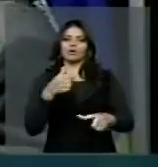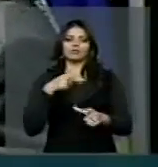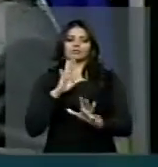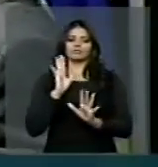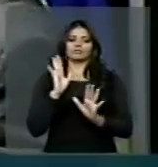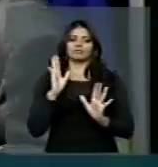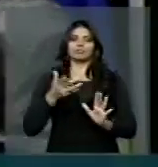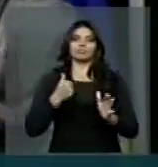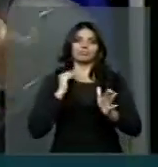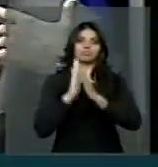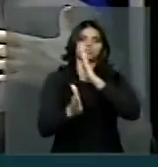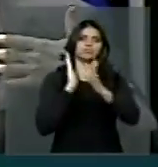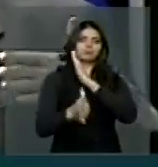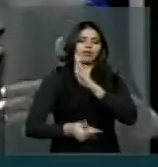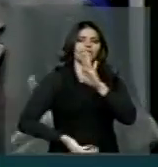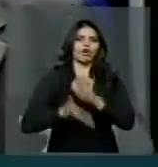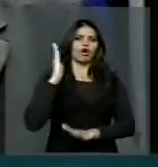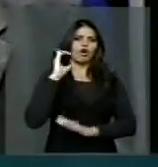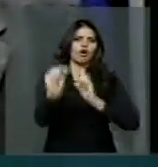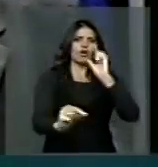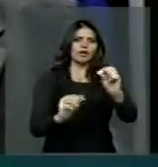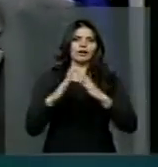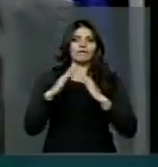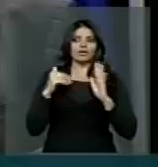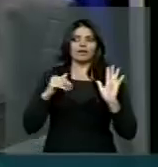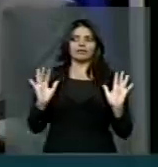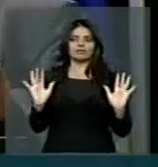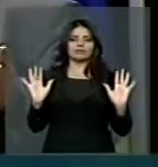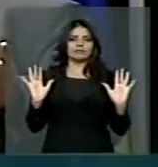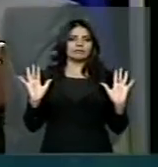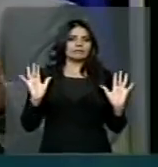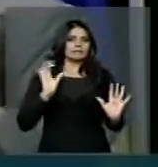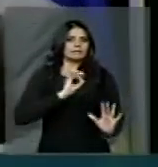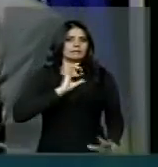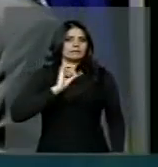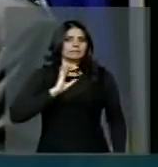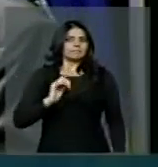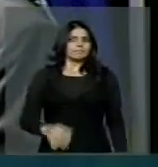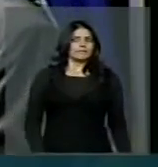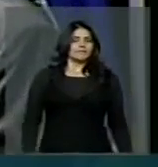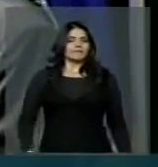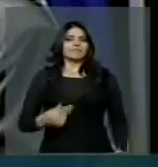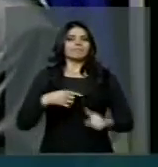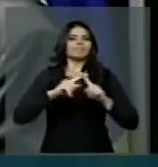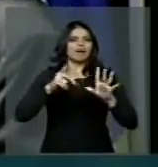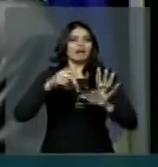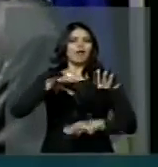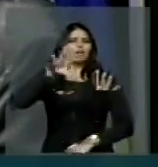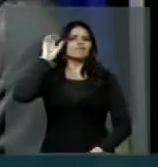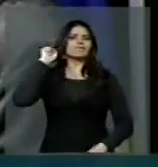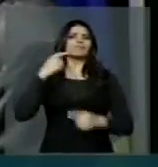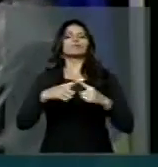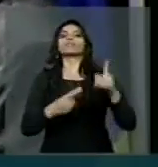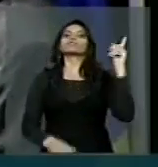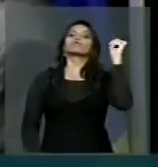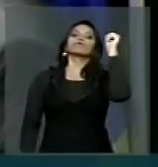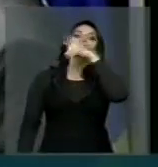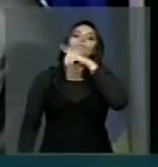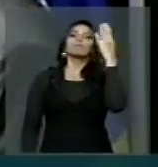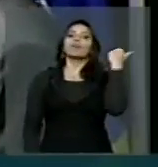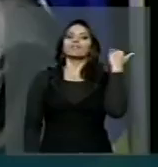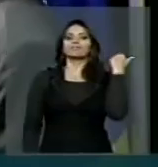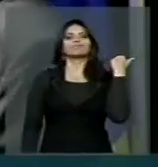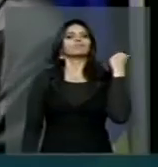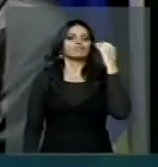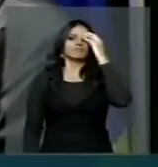suas casas, ficavam encostadas nas paredes, mas nos viam. porque era difícil até nos